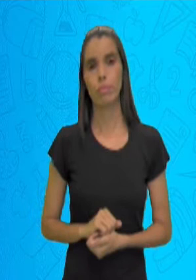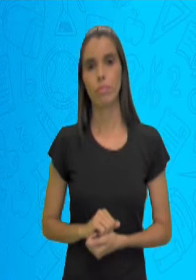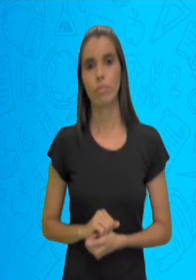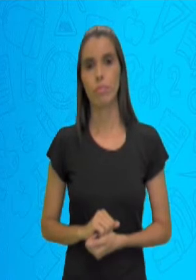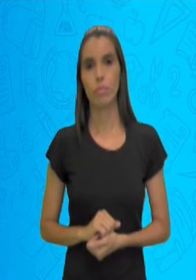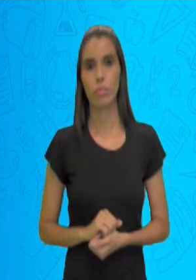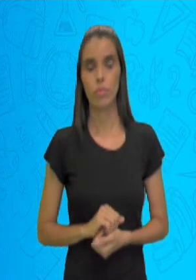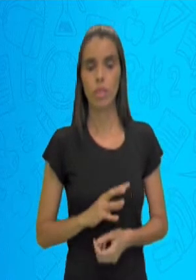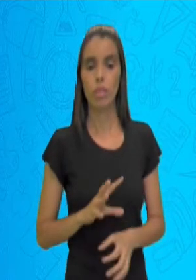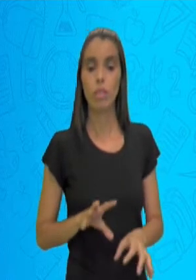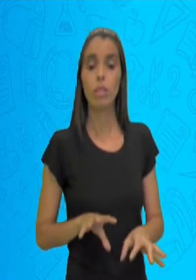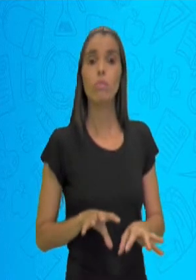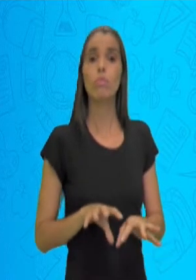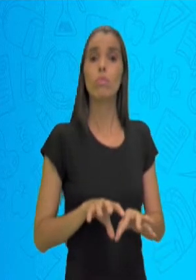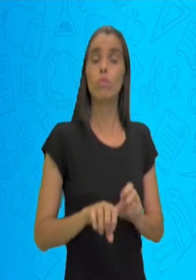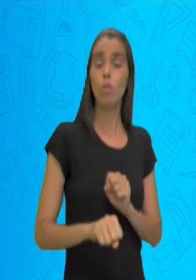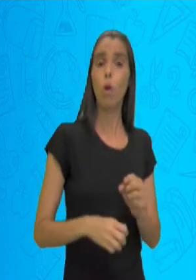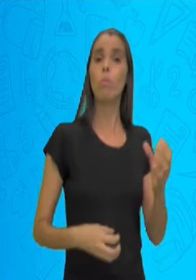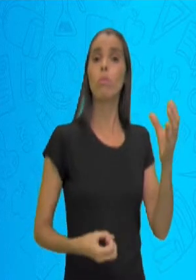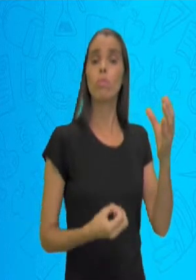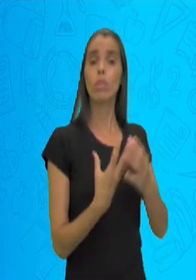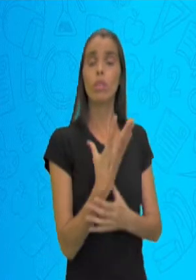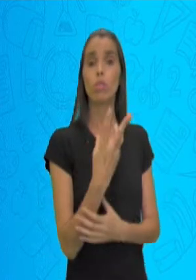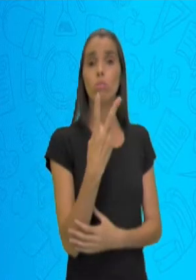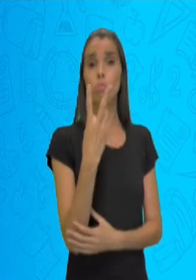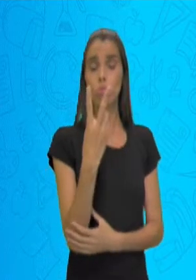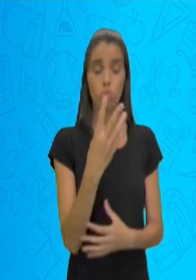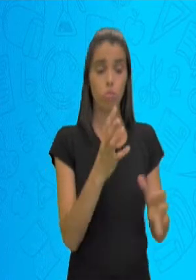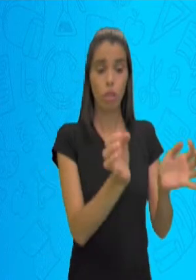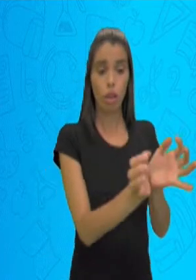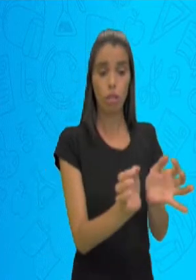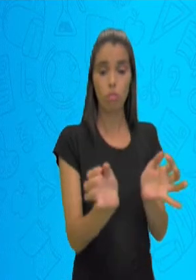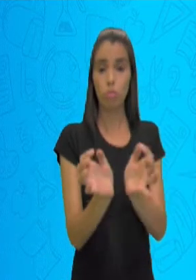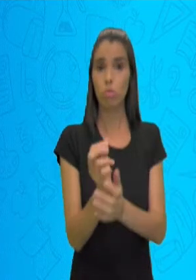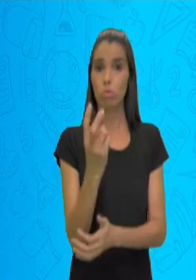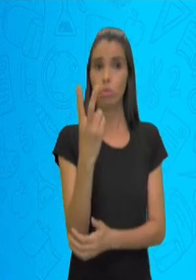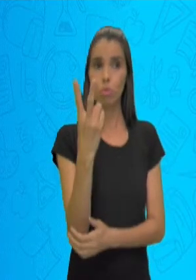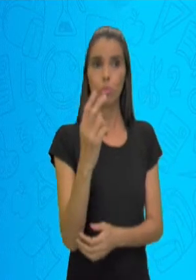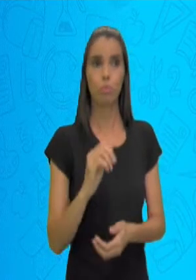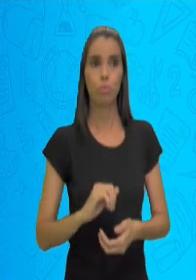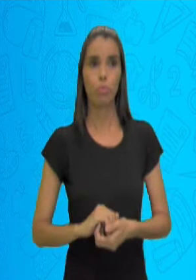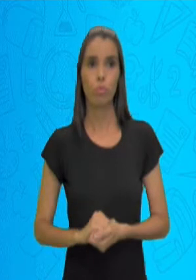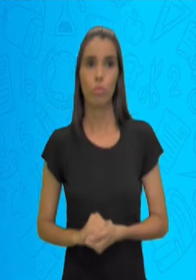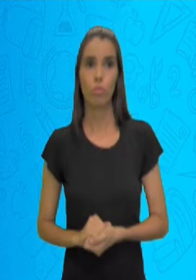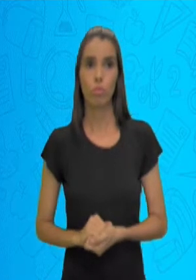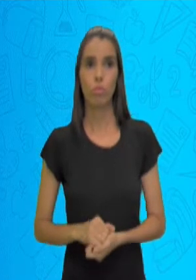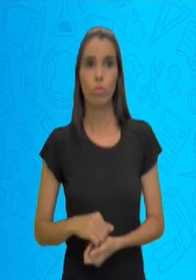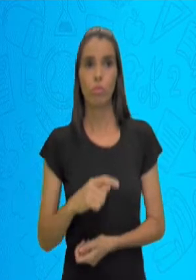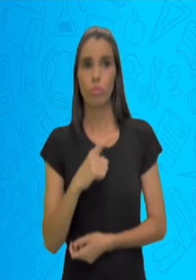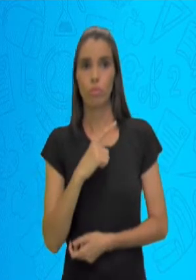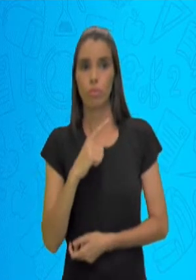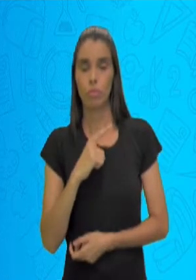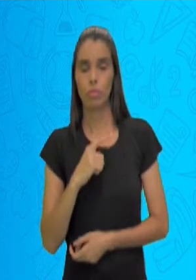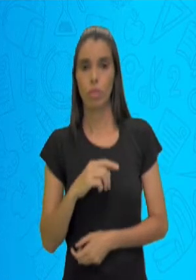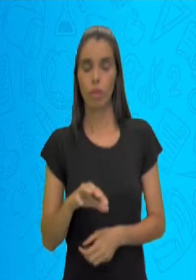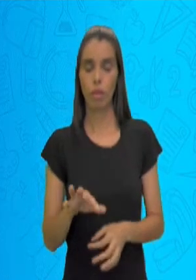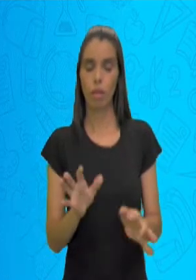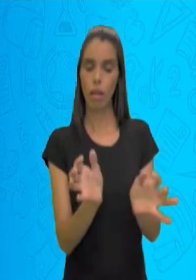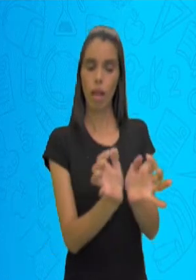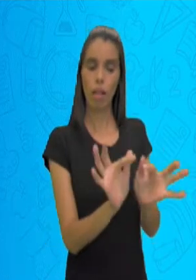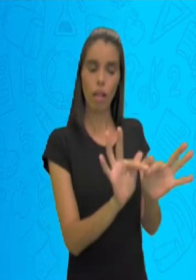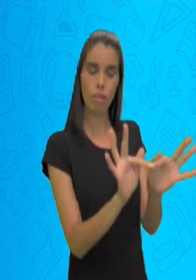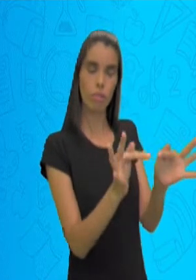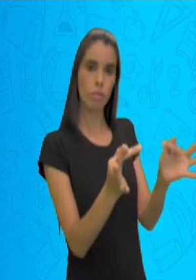que formam 2 classes. Quais classes são essas? Ele possui a classe simples